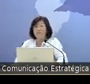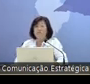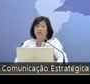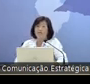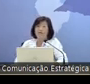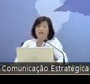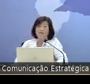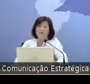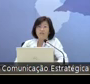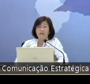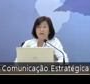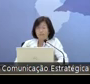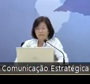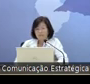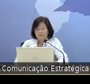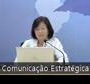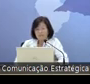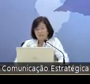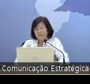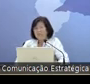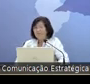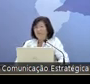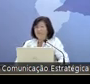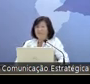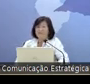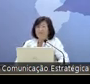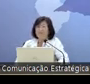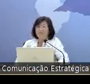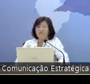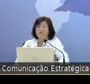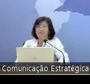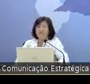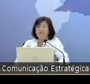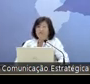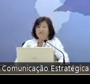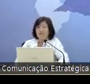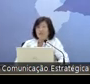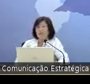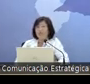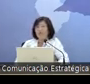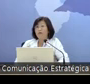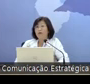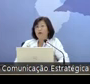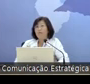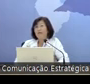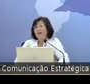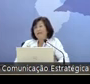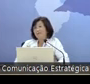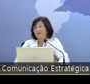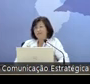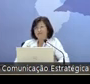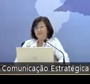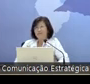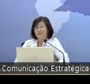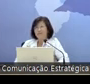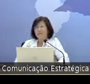nascimento colocado errada no céu que teve confusões com data do diagnóstico ou